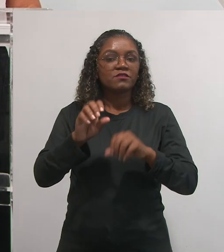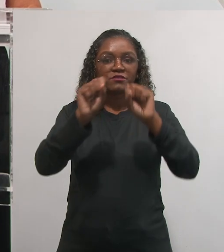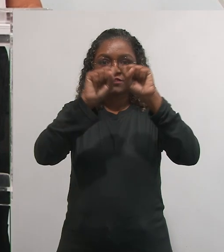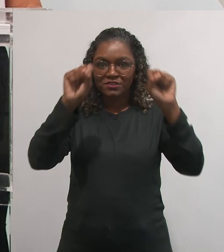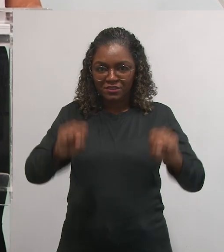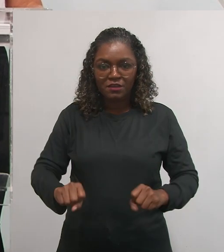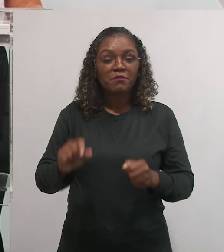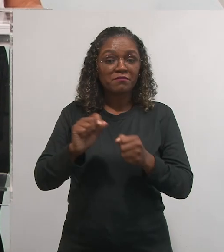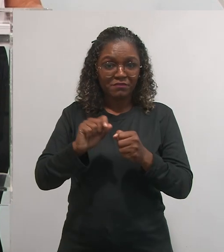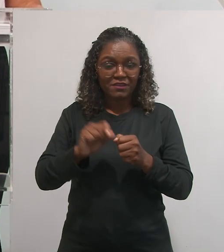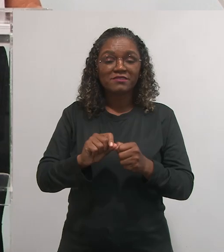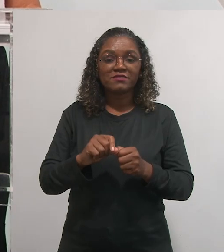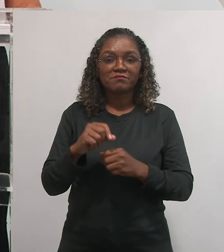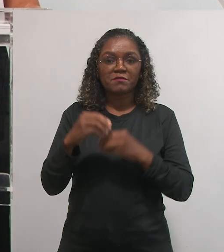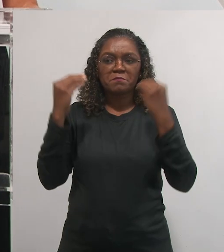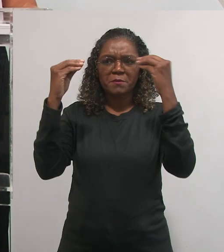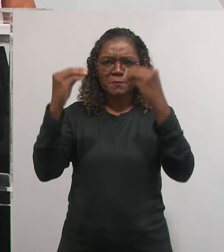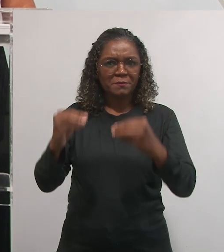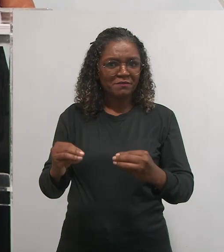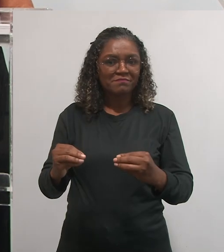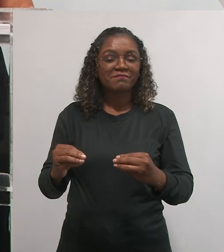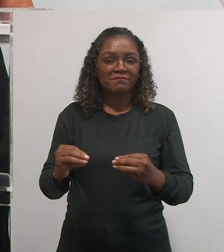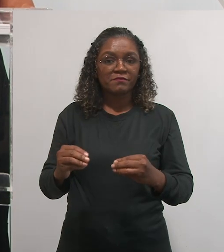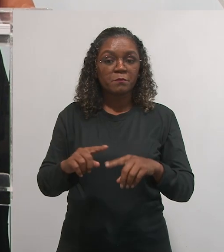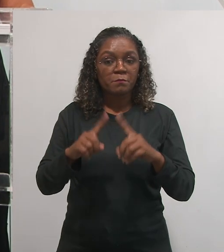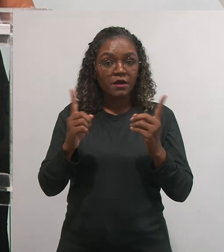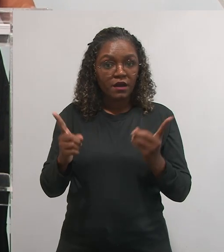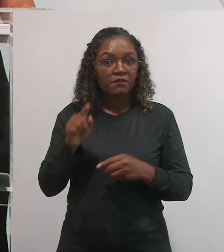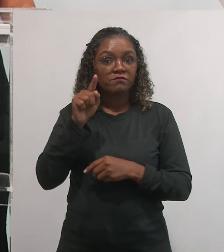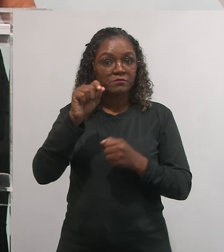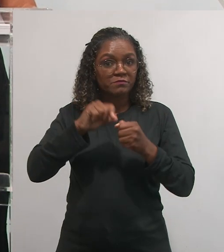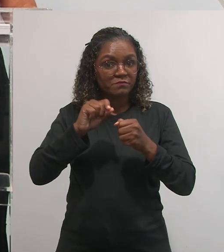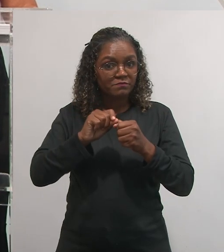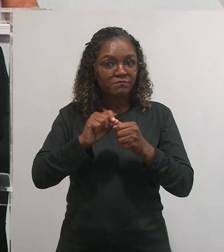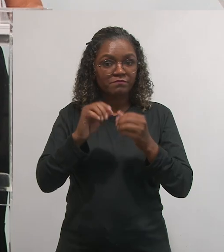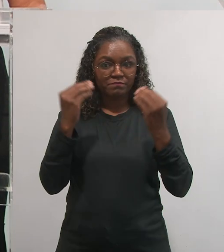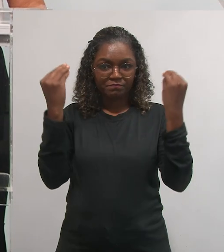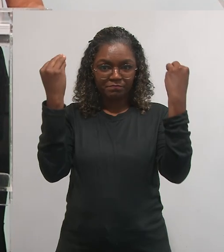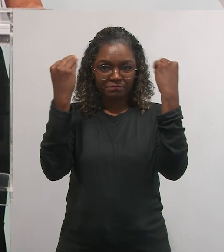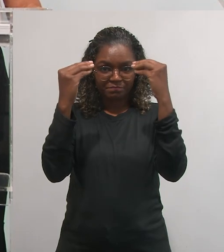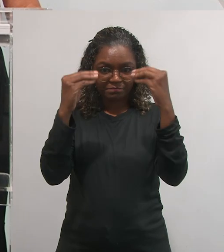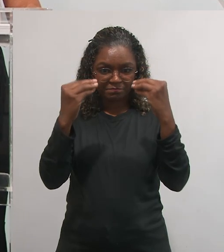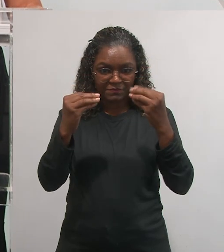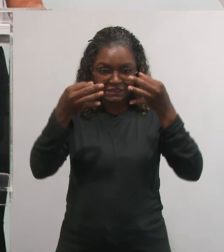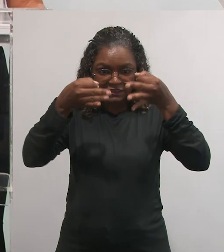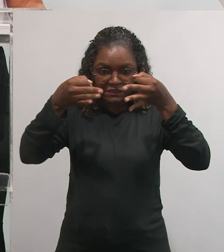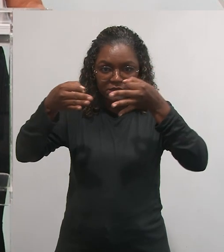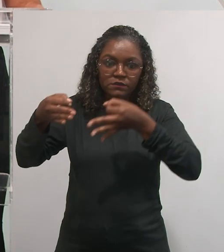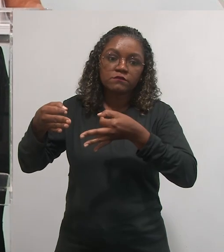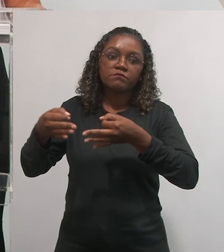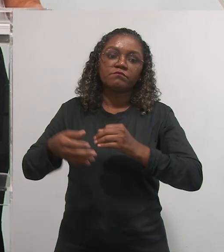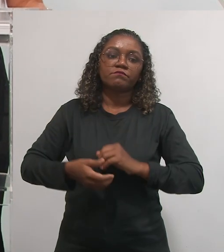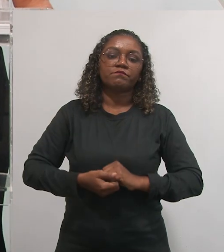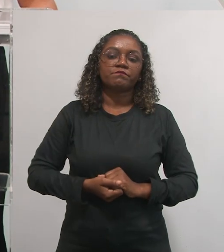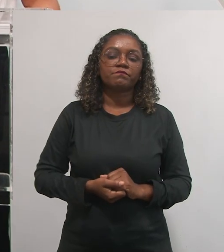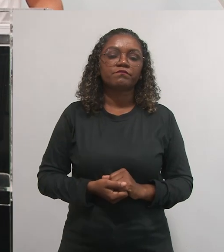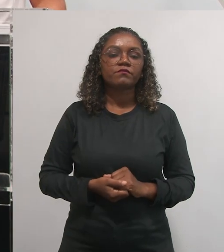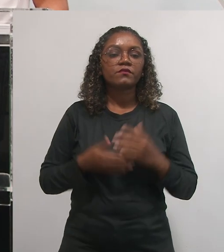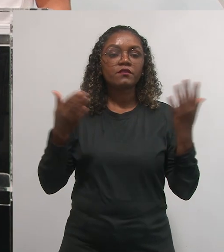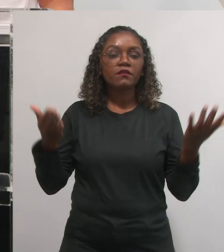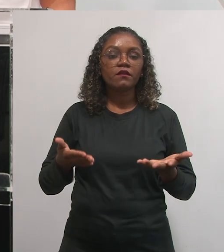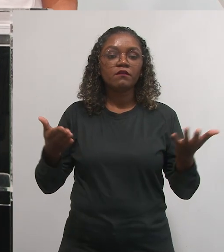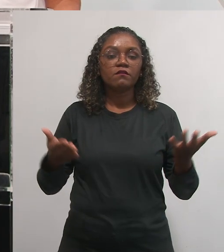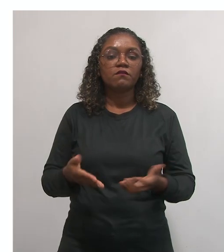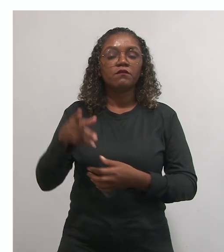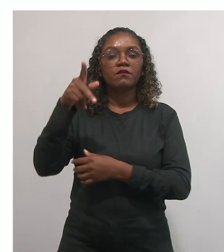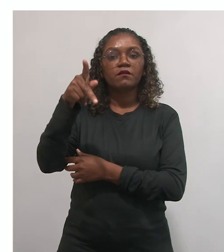da margem de contribuição ponderada desde que você alimente as informações de forma correta bom